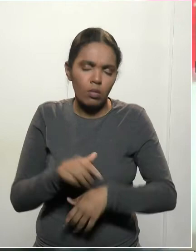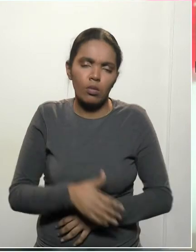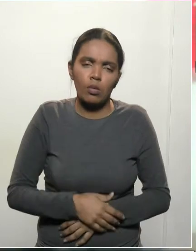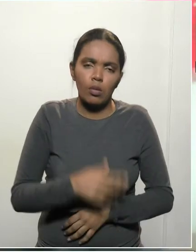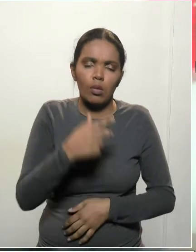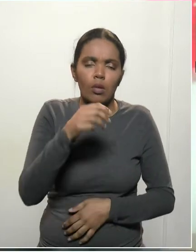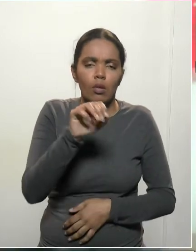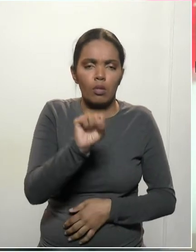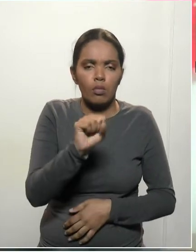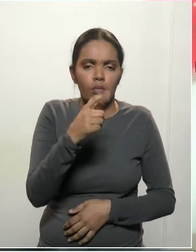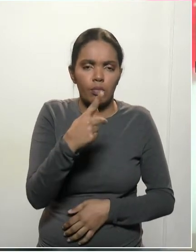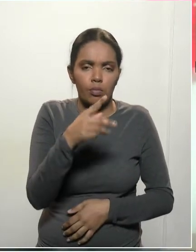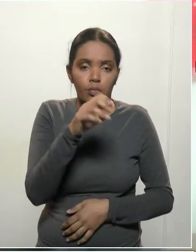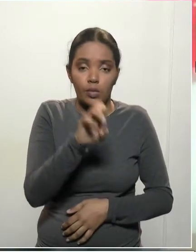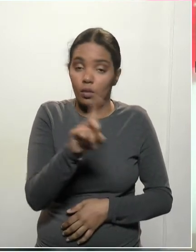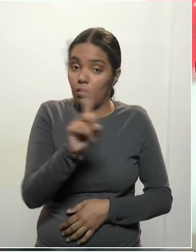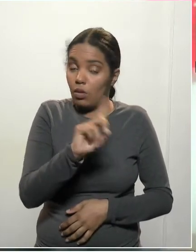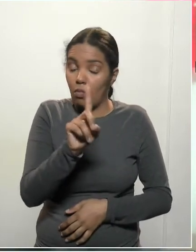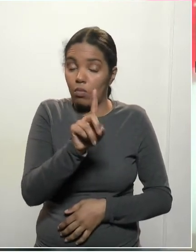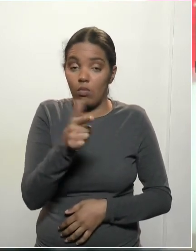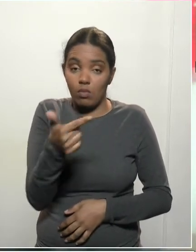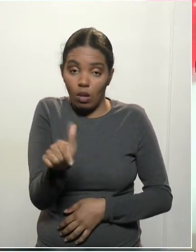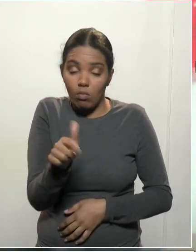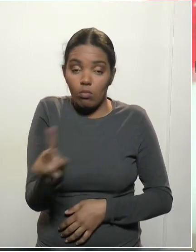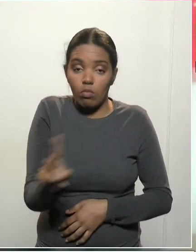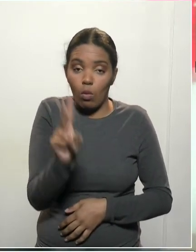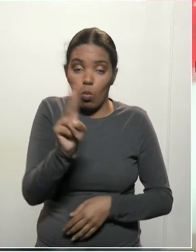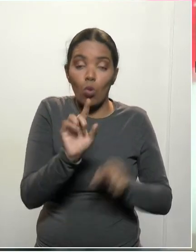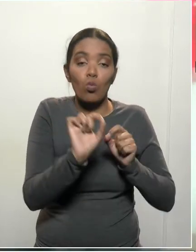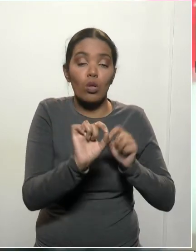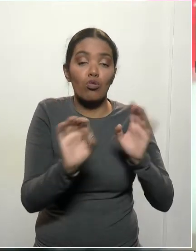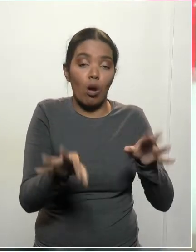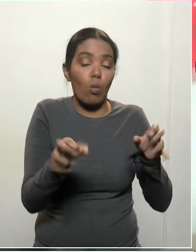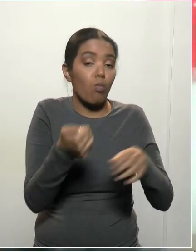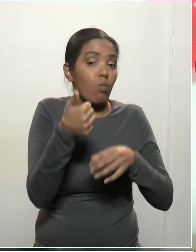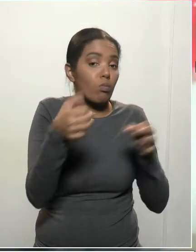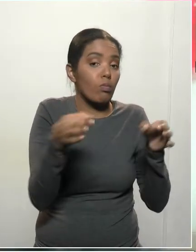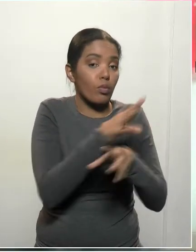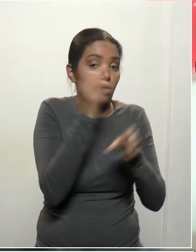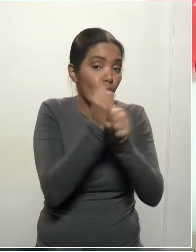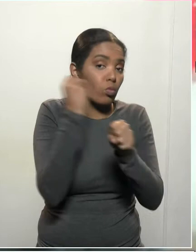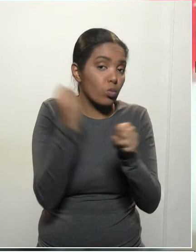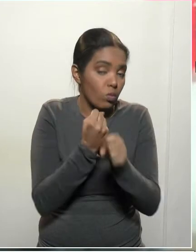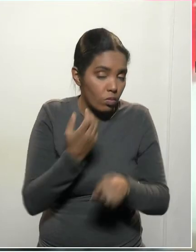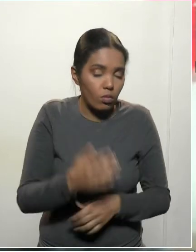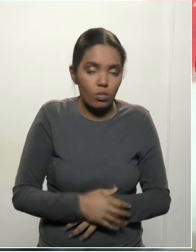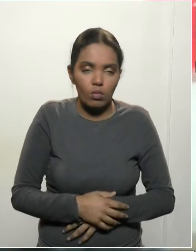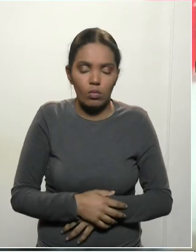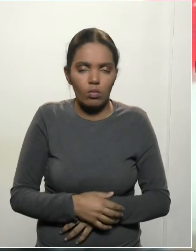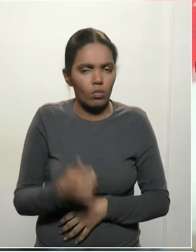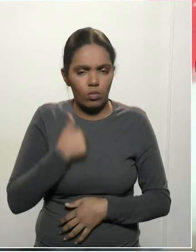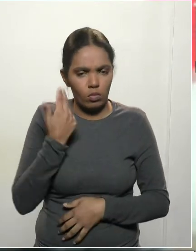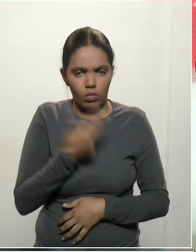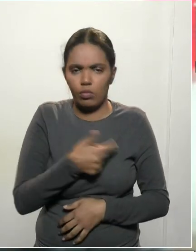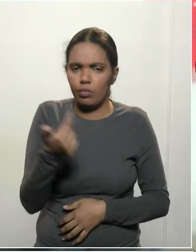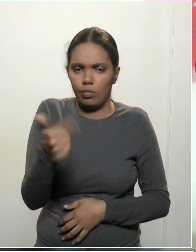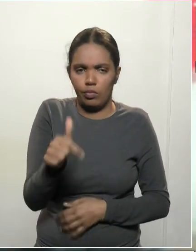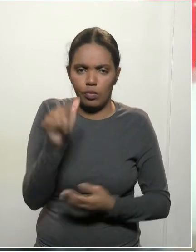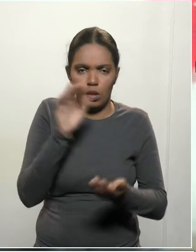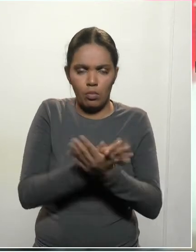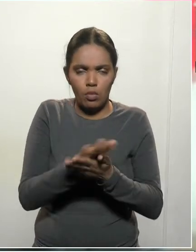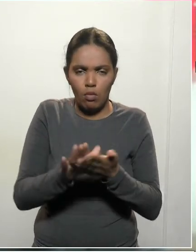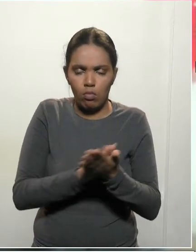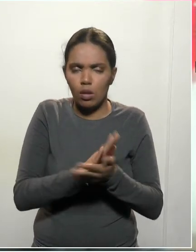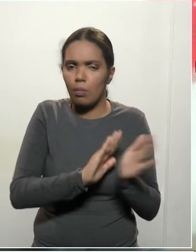feitas para empreendimentos que já estão em curso, como, por exemplo, Miringuava, que eu citei. Nós não temos nenhum